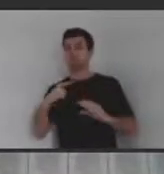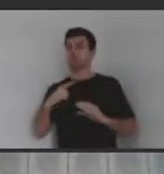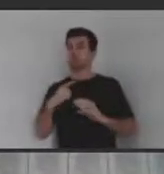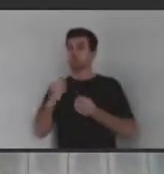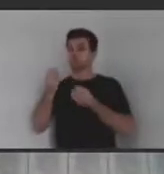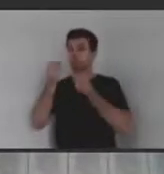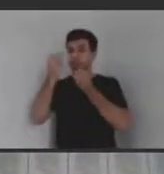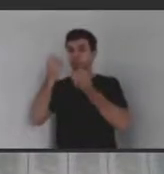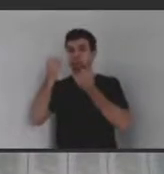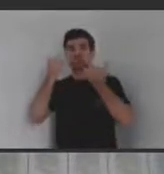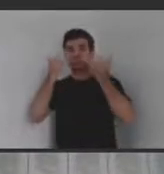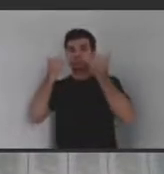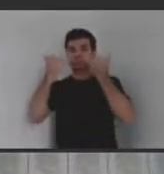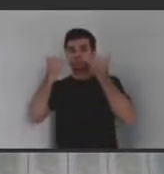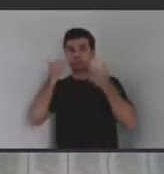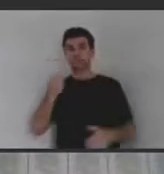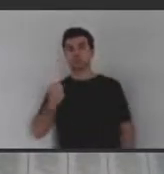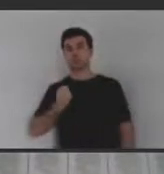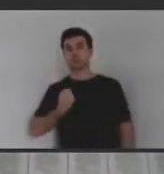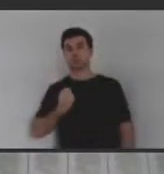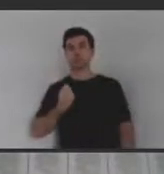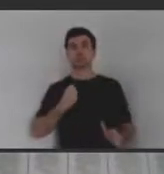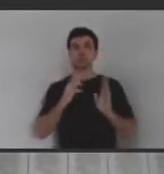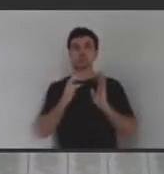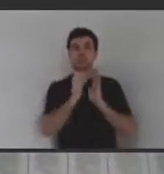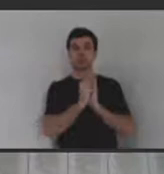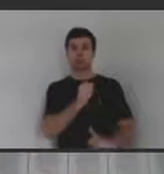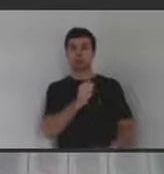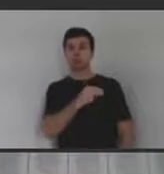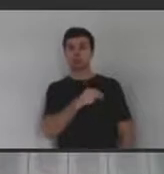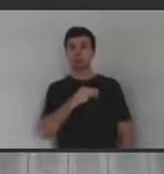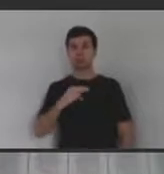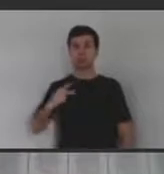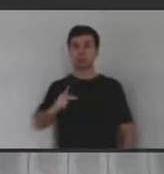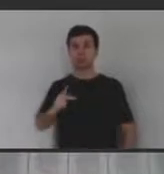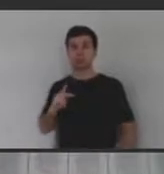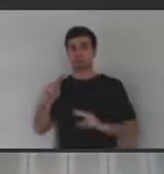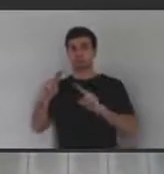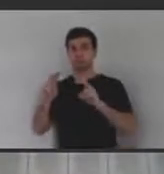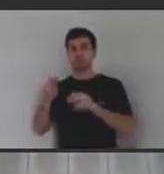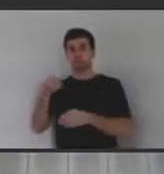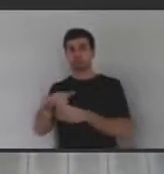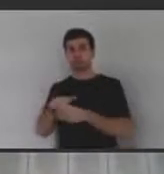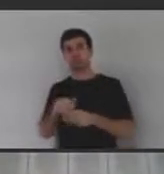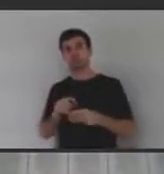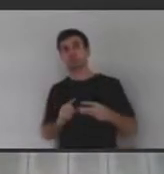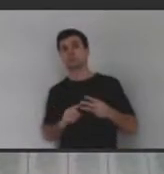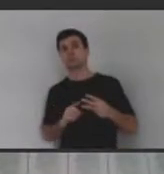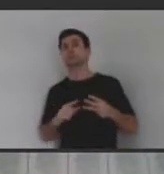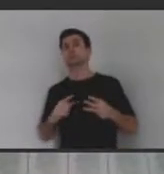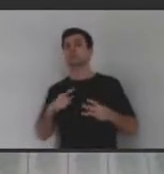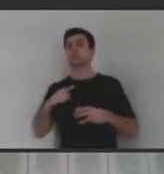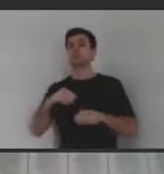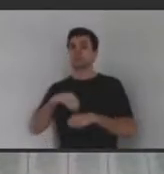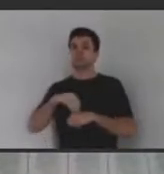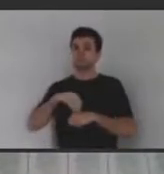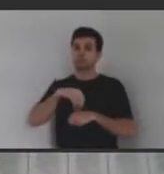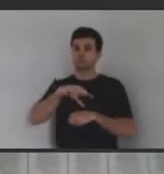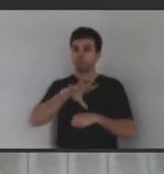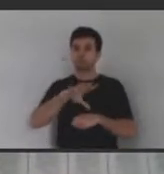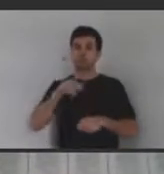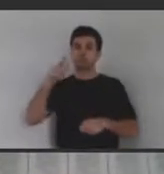número registrado no SIS, Ministério Público Eleitoral específico. Terceiro, junte-se à recomendação que segue anexo,